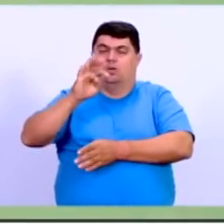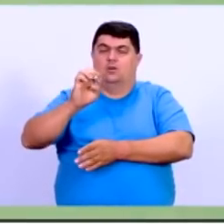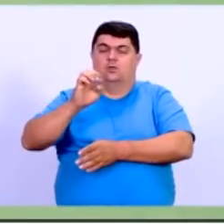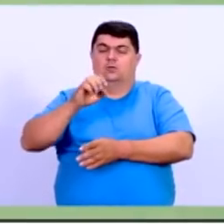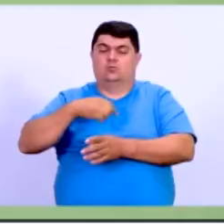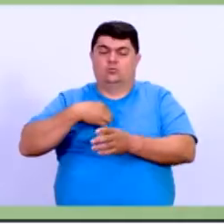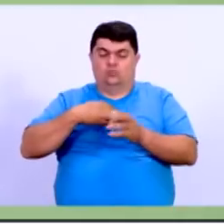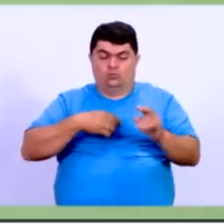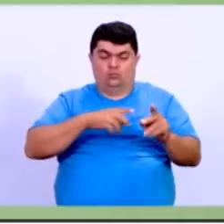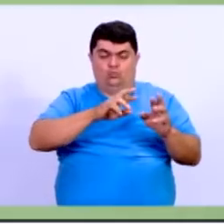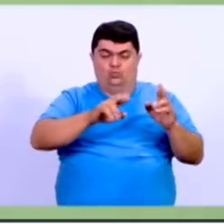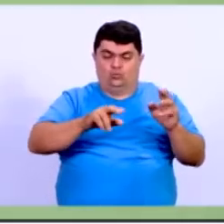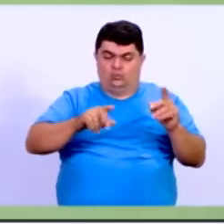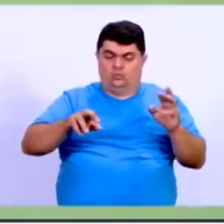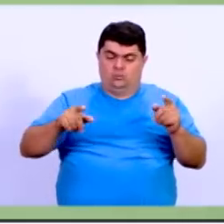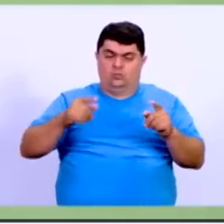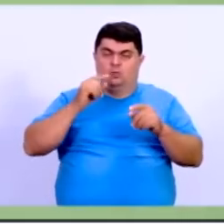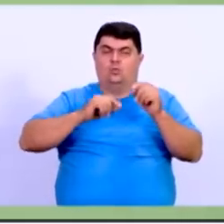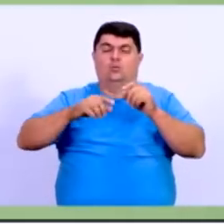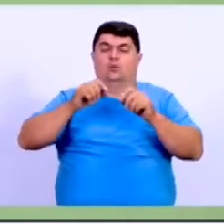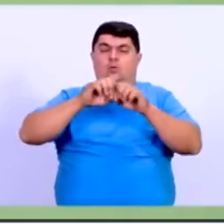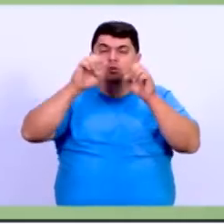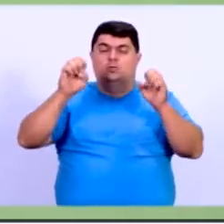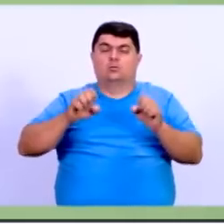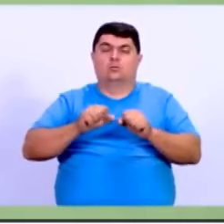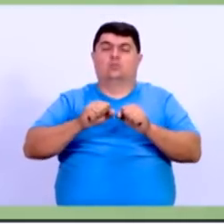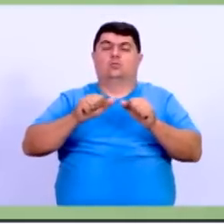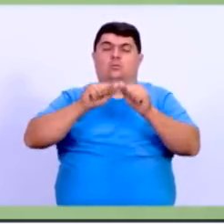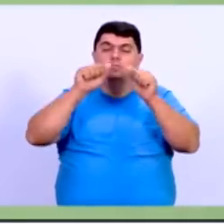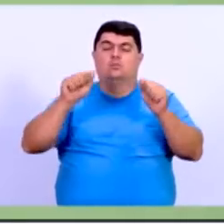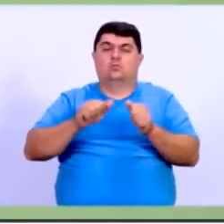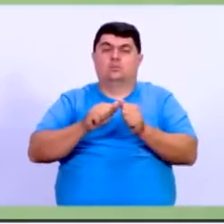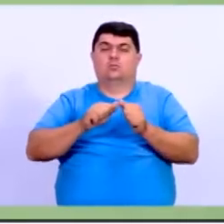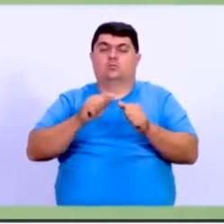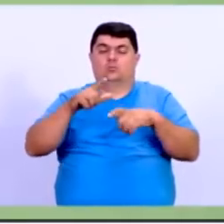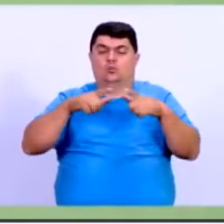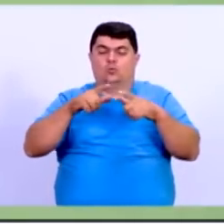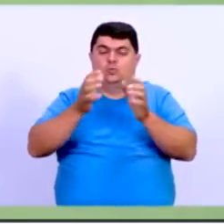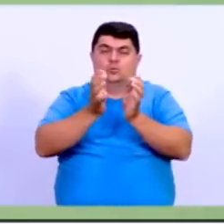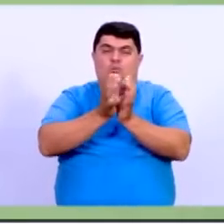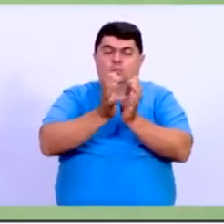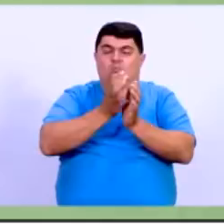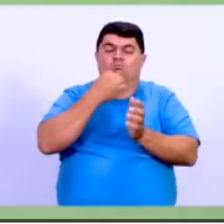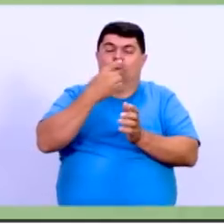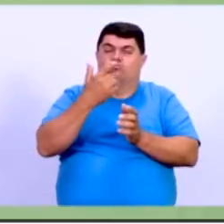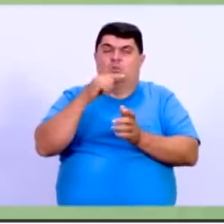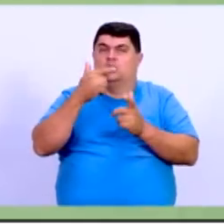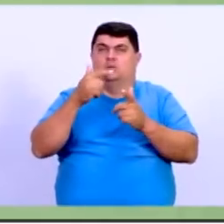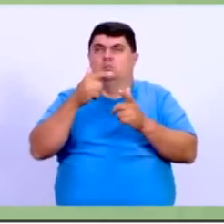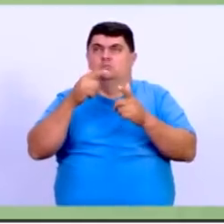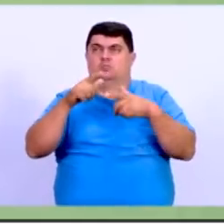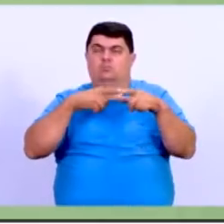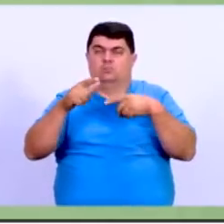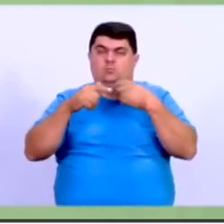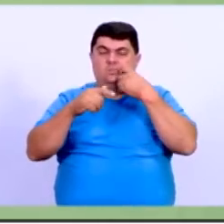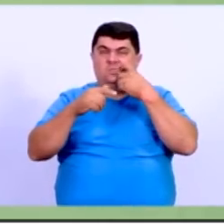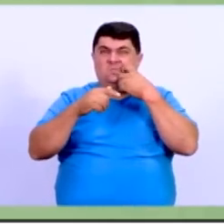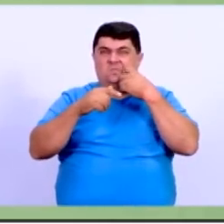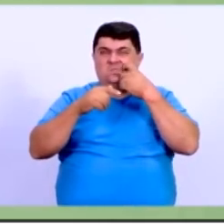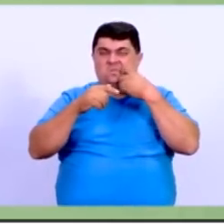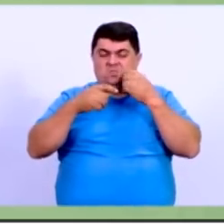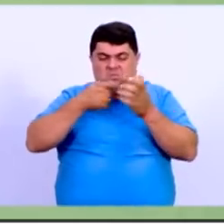Então, olha só, o que é a arquitetura grupo de trabalho? Nessa categoria, não existem servidores dedicados, né, a